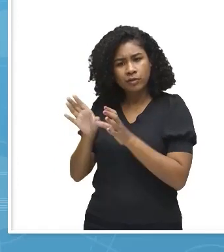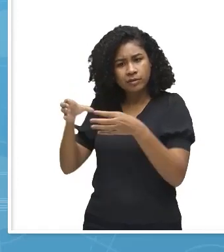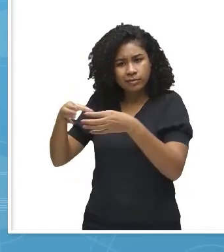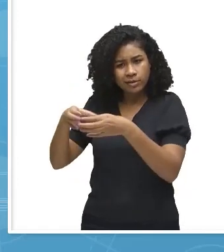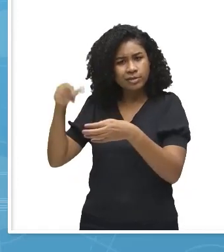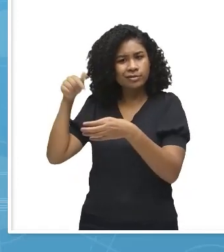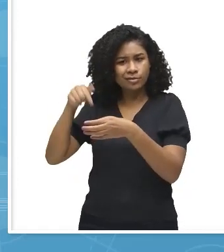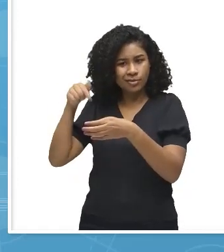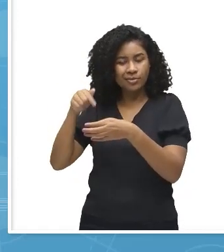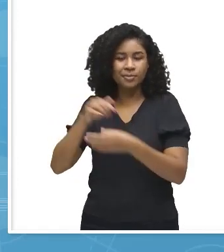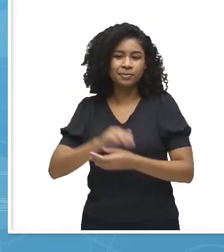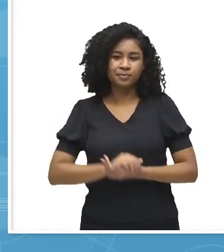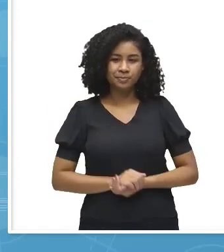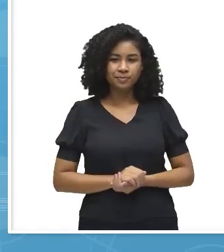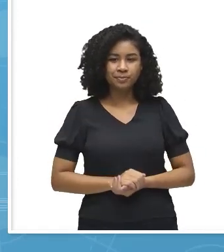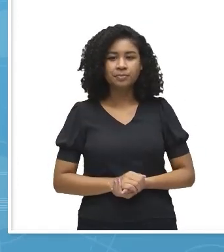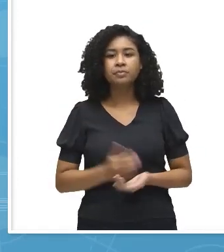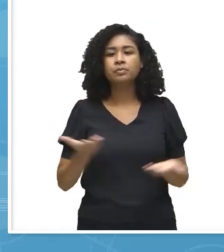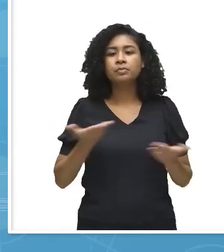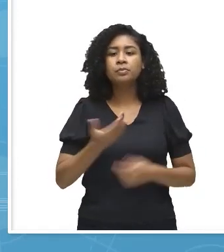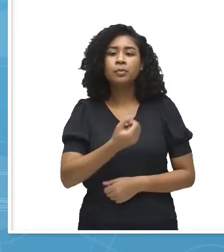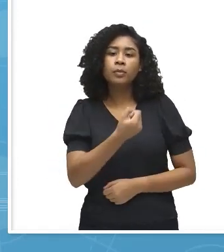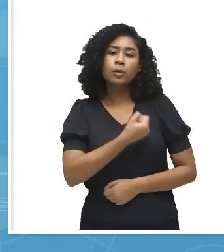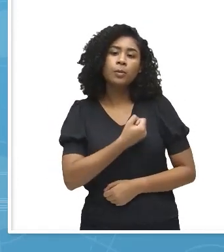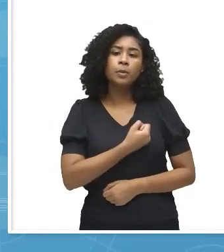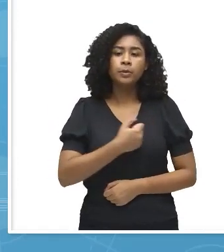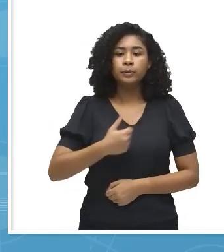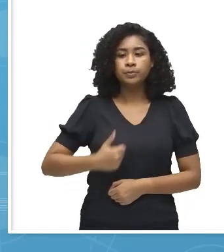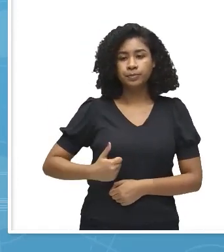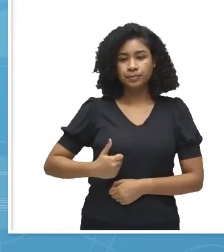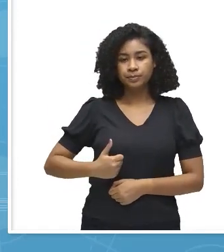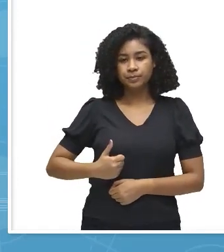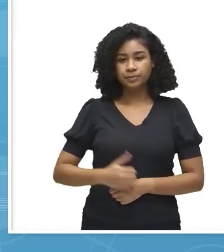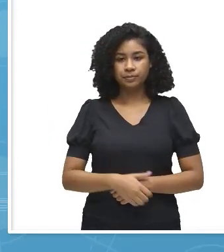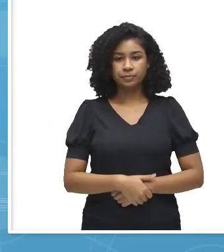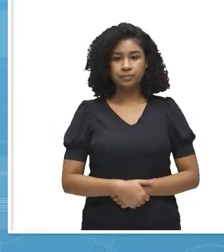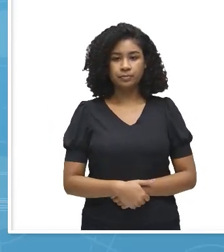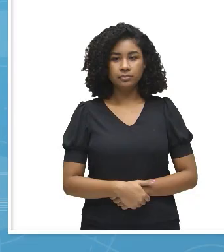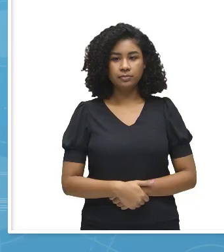no chat. Então vamos aí à nossa primeira questão do praticando.